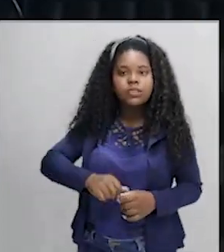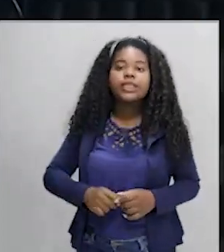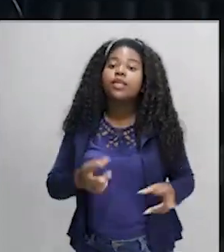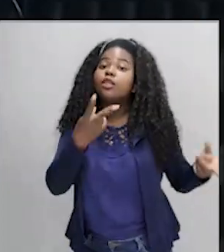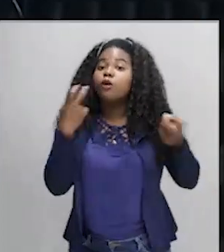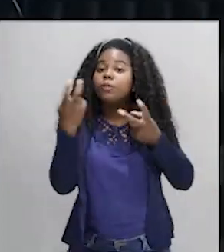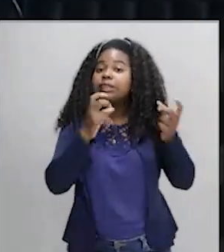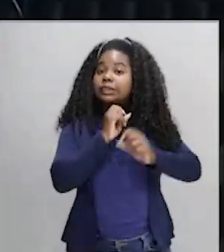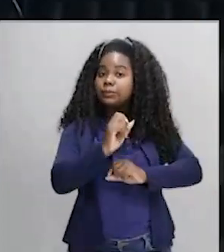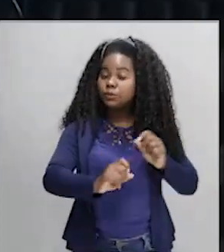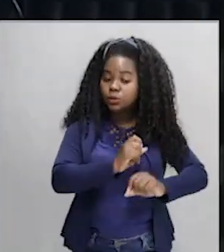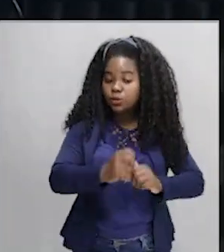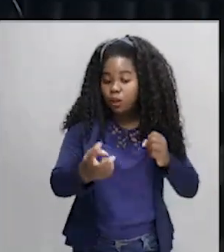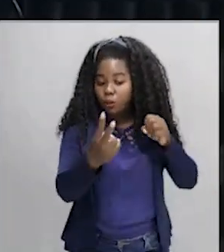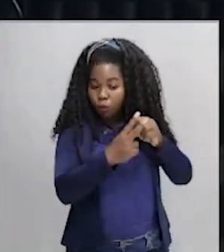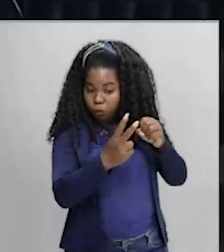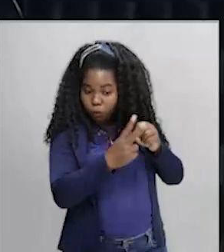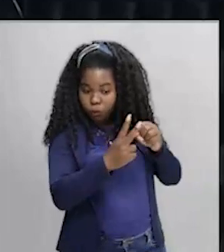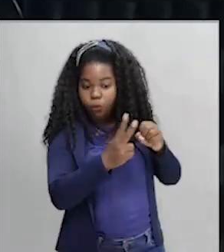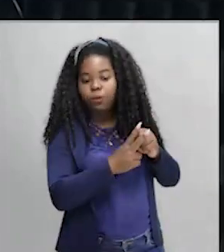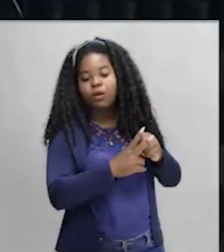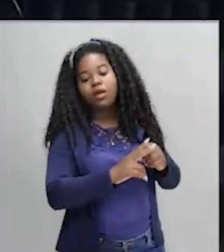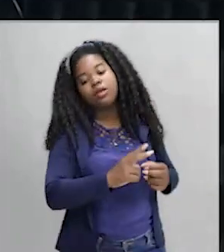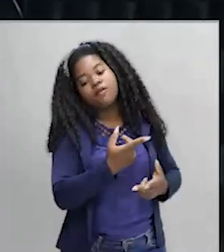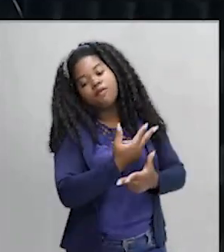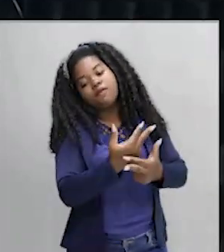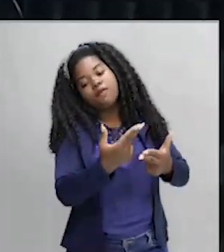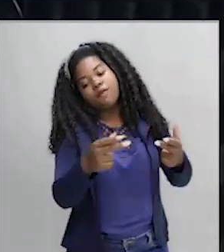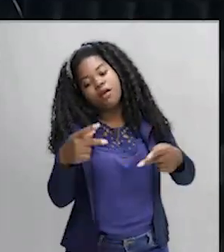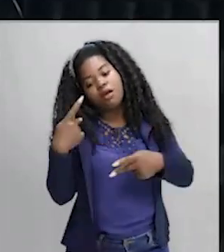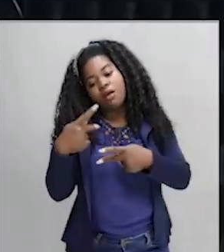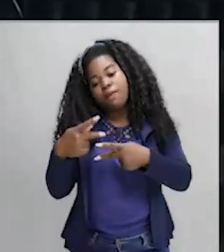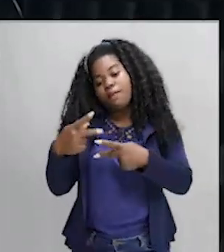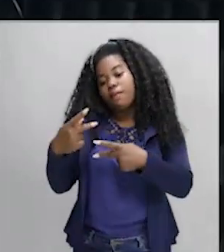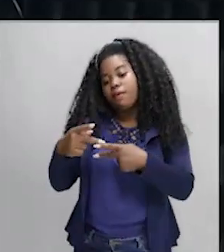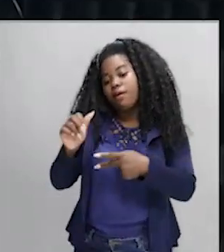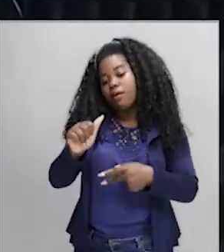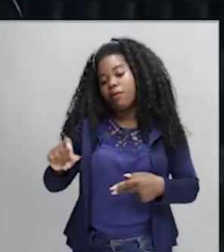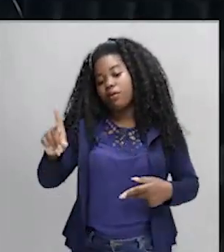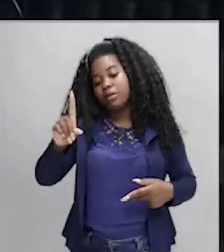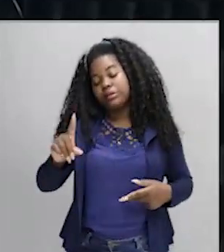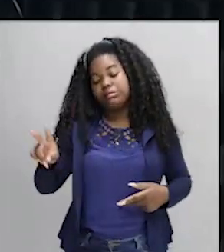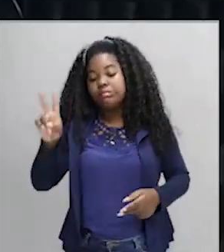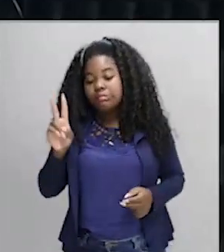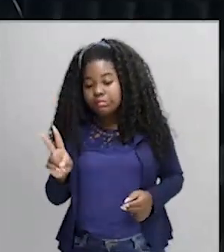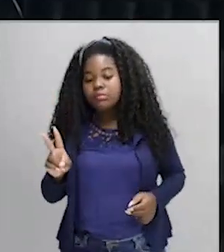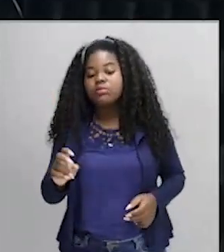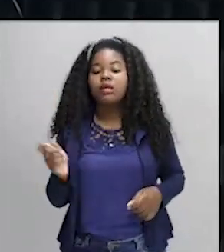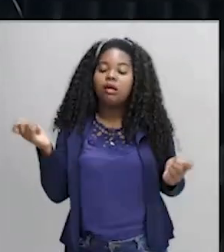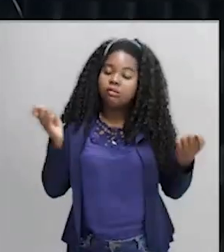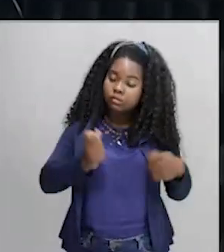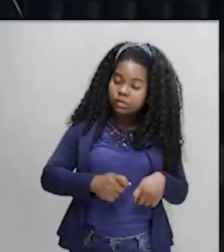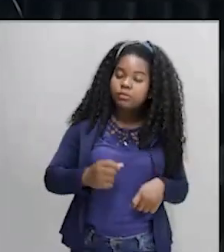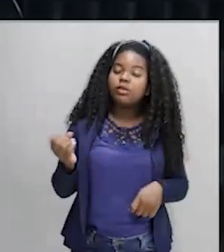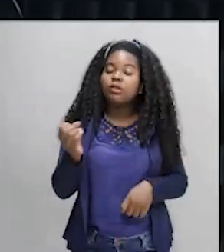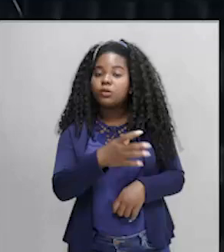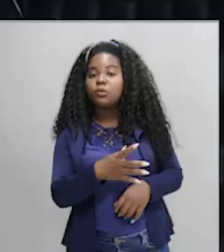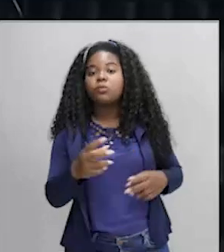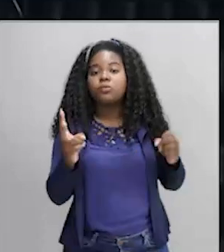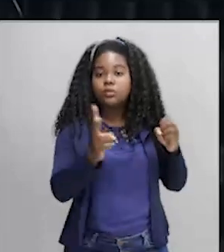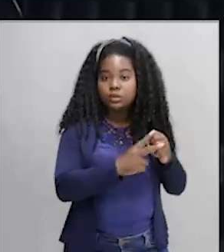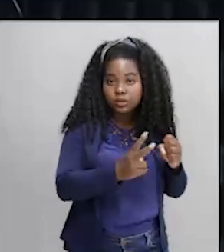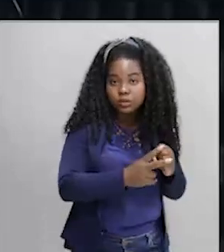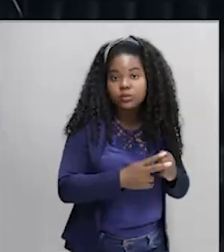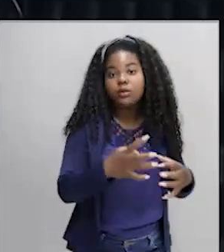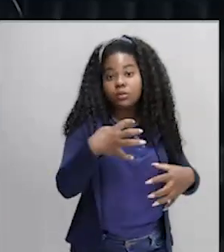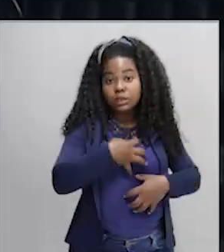que com esse verbo e várias preposições ou advérbios, eu consigo criar novos verbos.